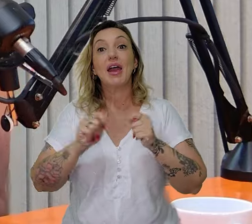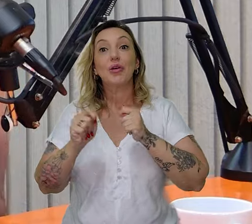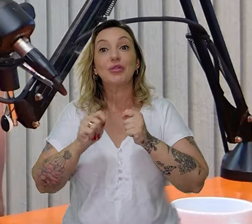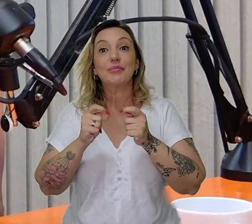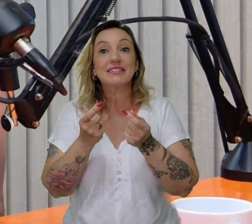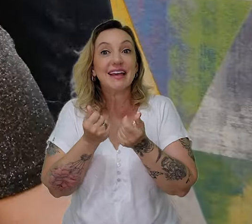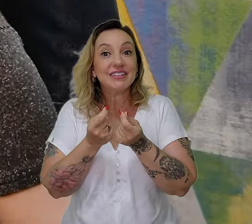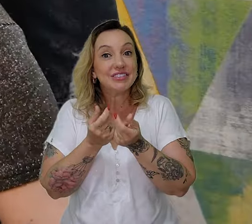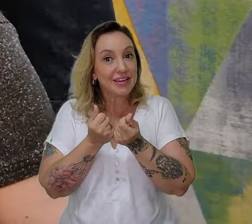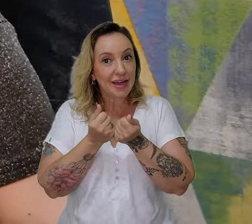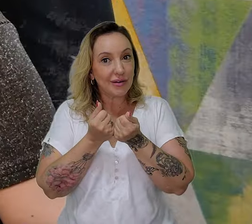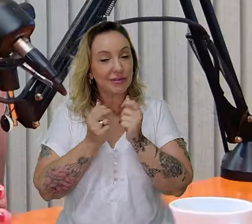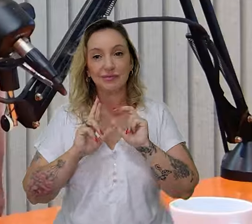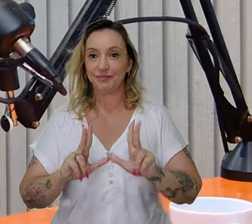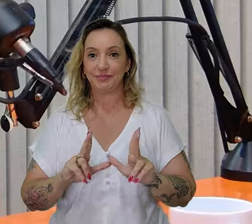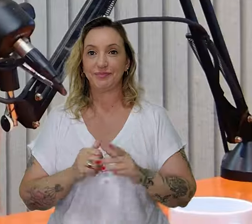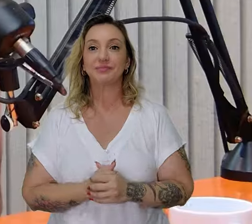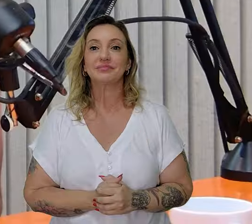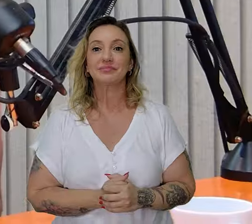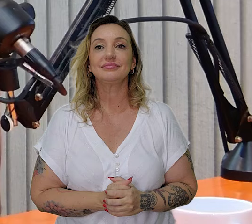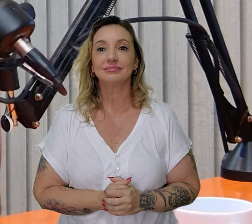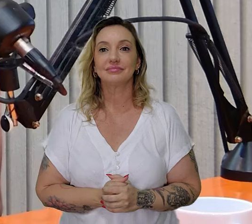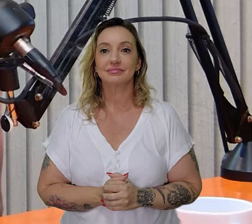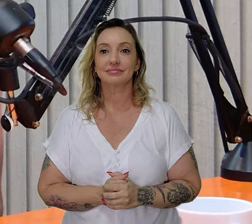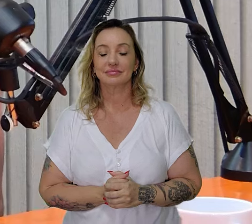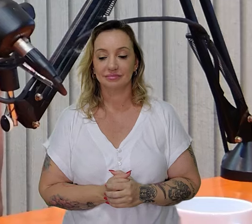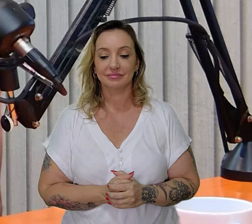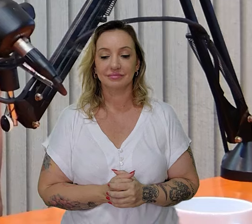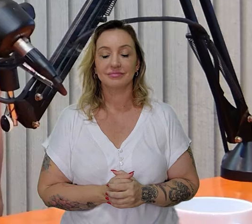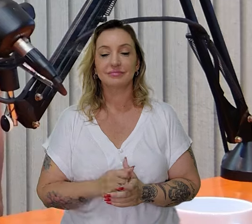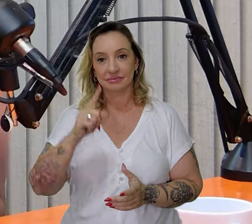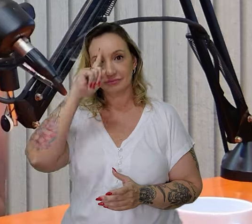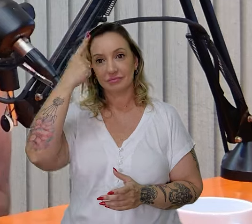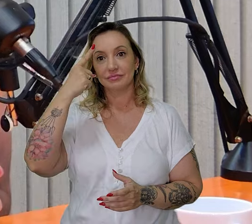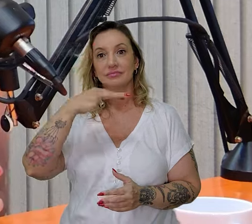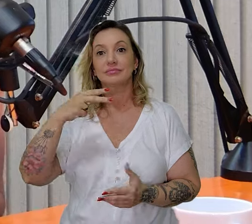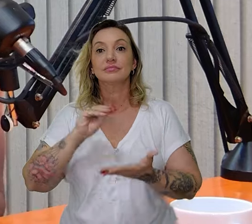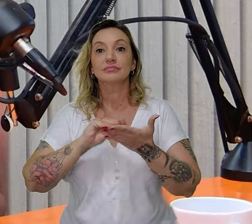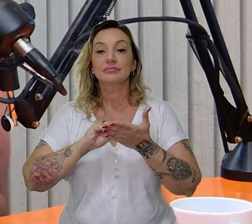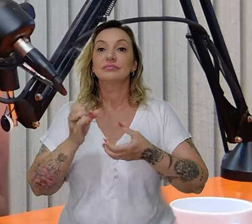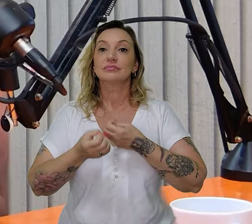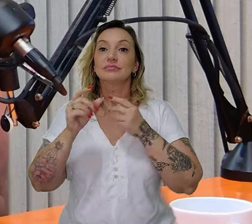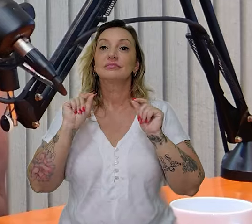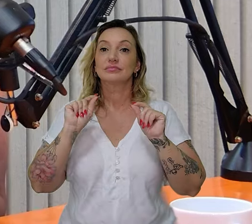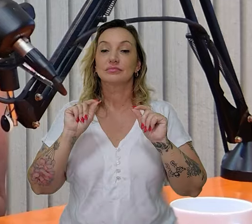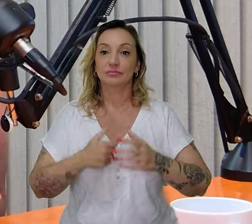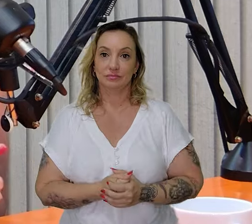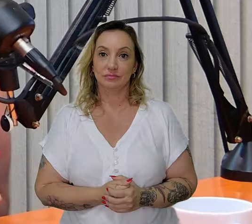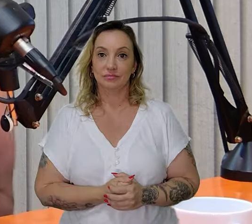dinheiro né primeira cois mas tem ainda tem um muito muita dúvida né muita desinformação sobre o que é a